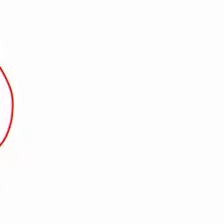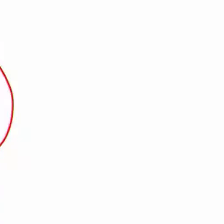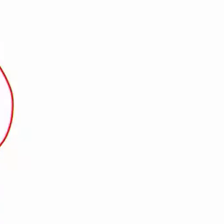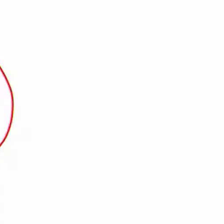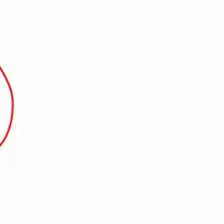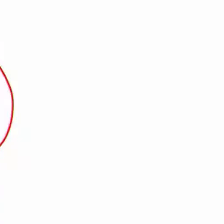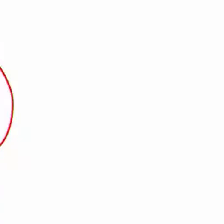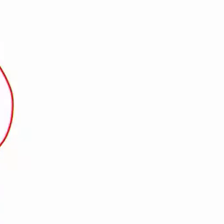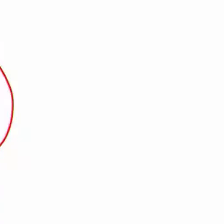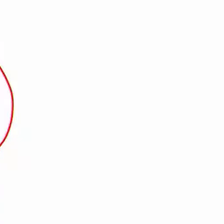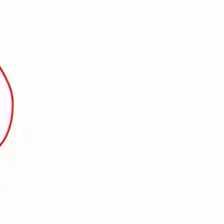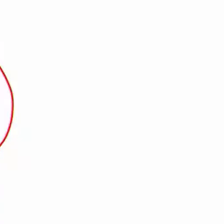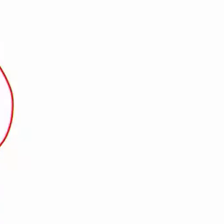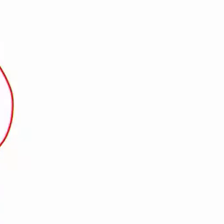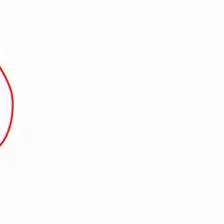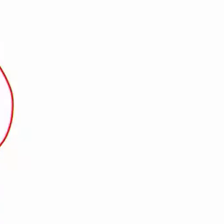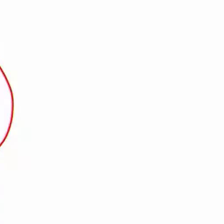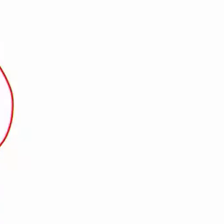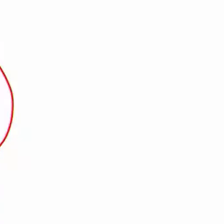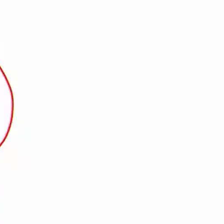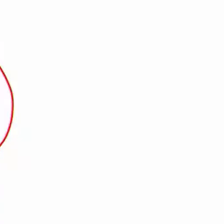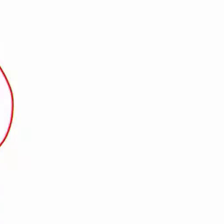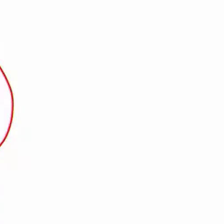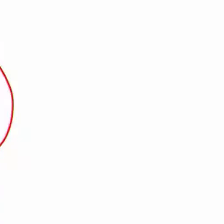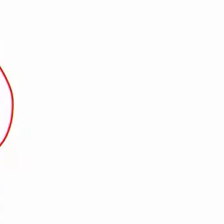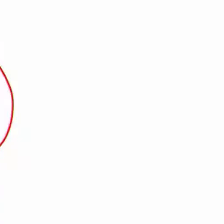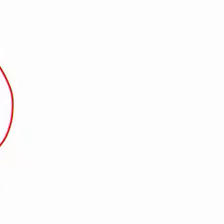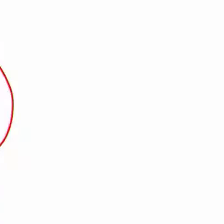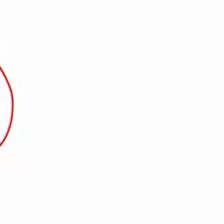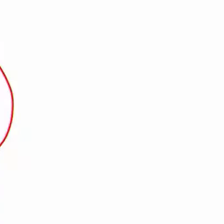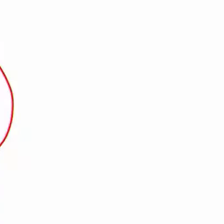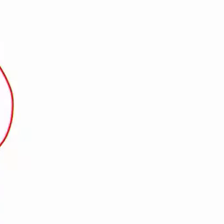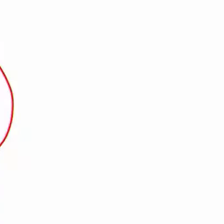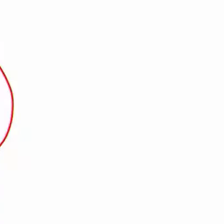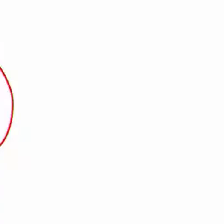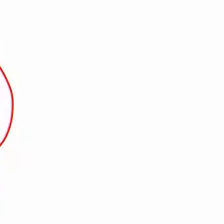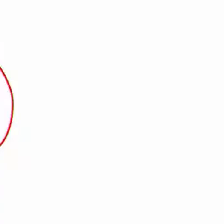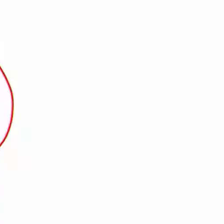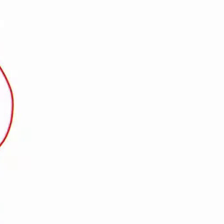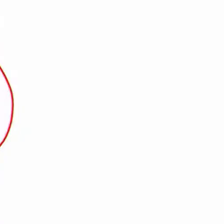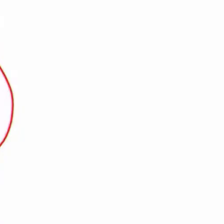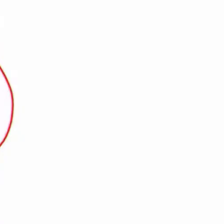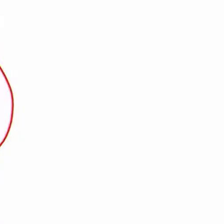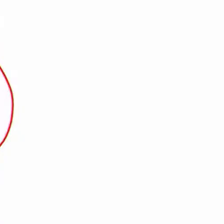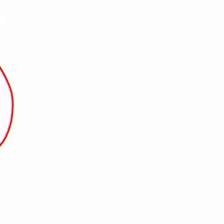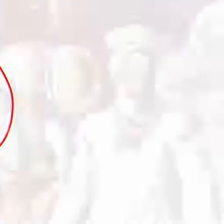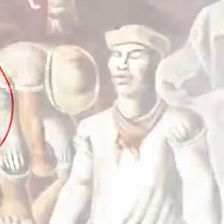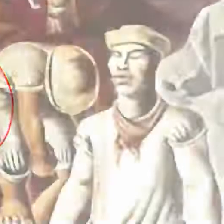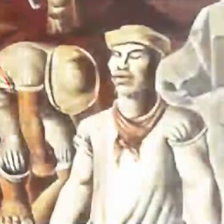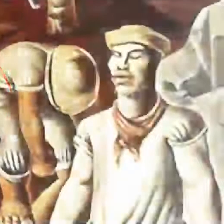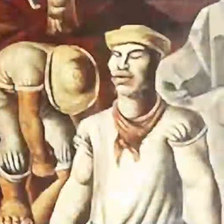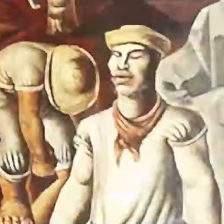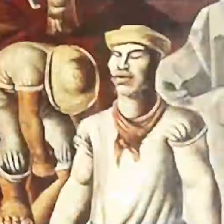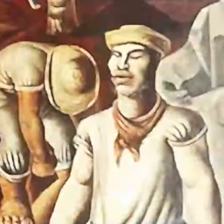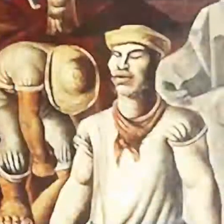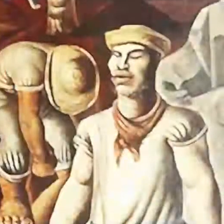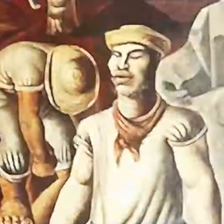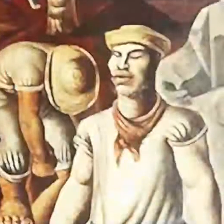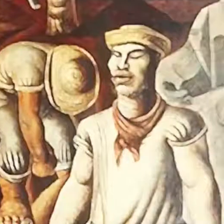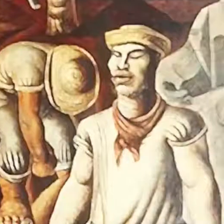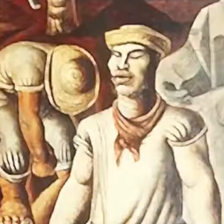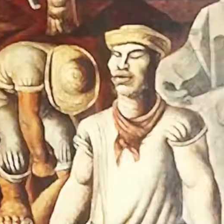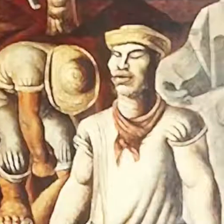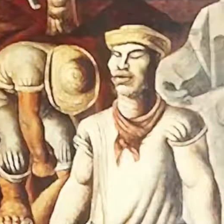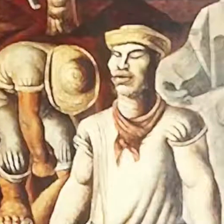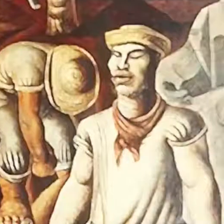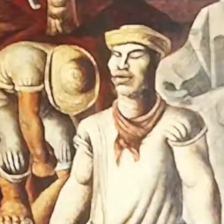Nós temos aí o convênio de Taubaté, só para a gente recapitular. O convênio de Taubaté,